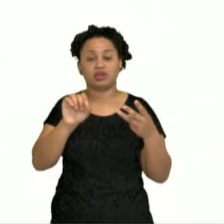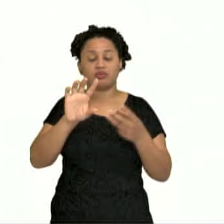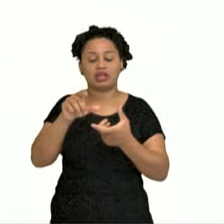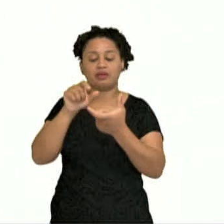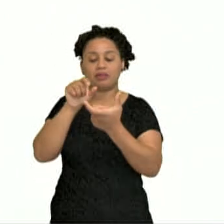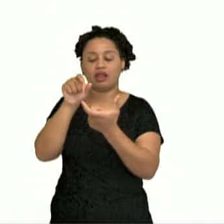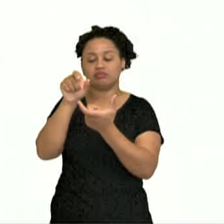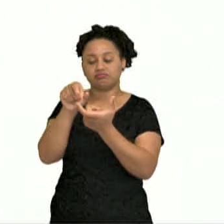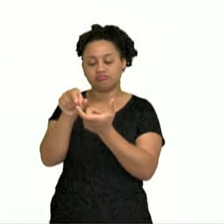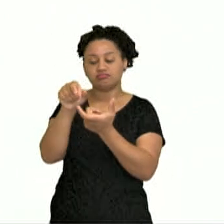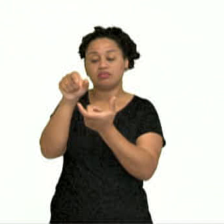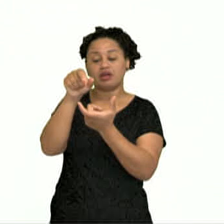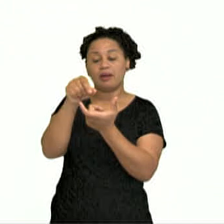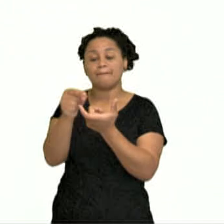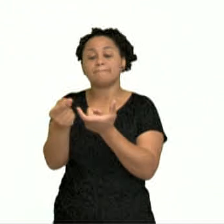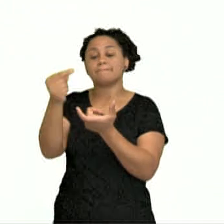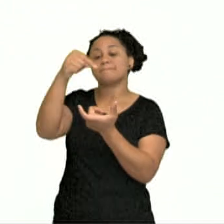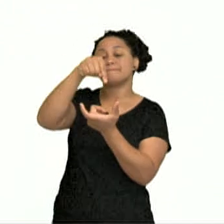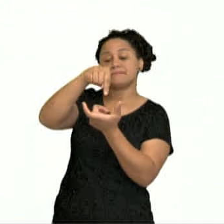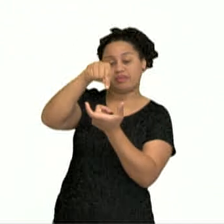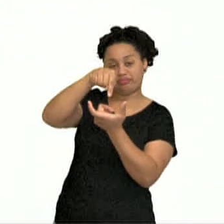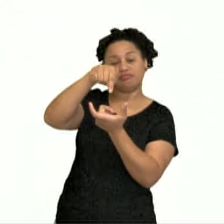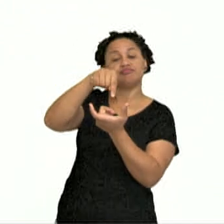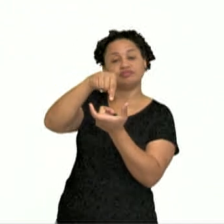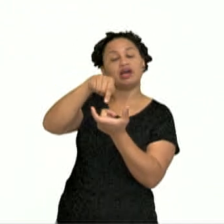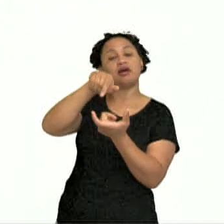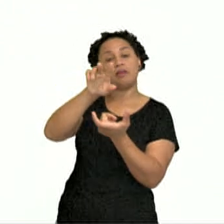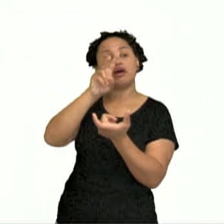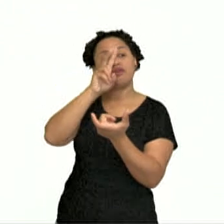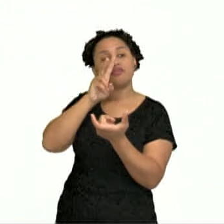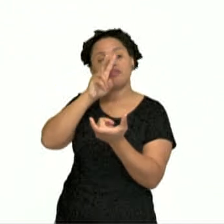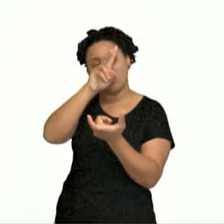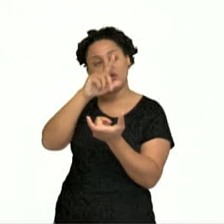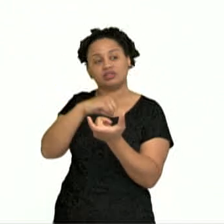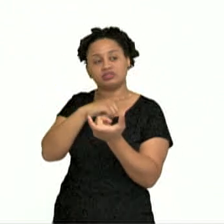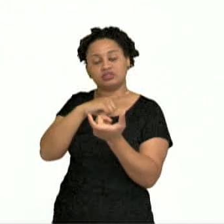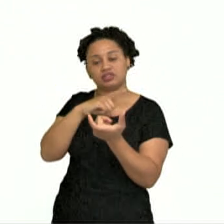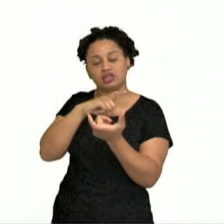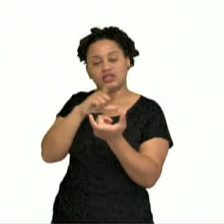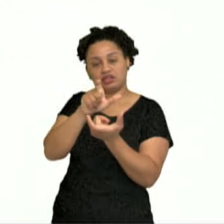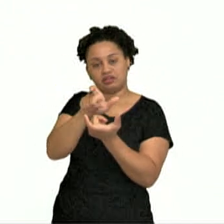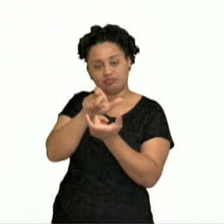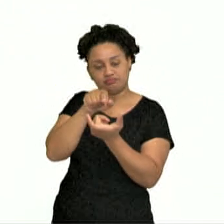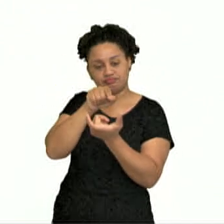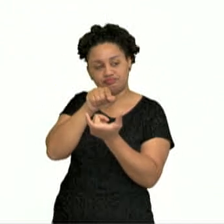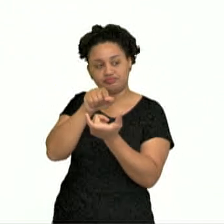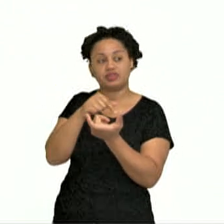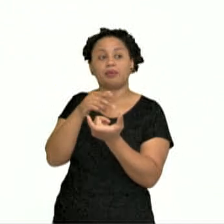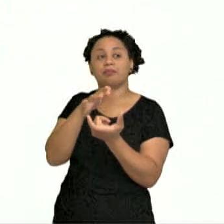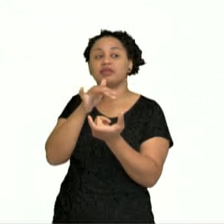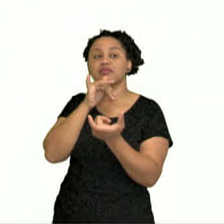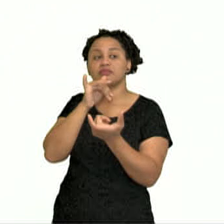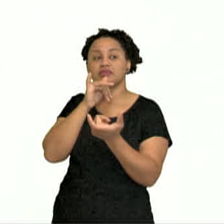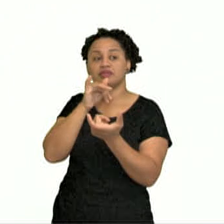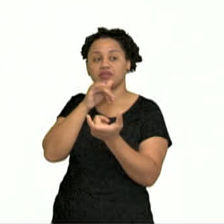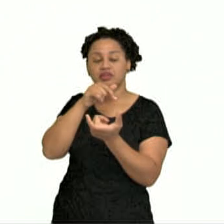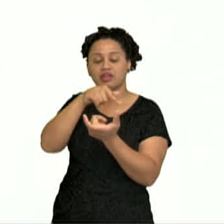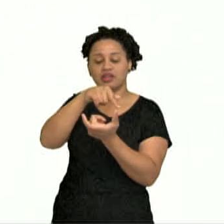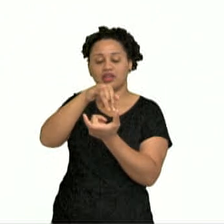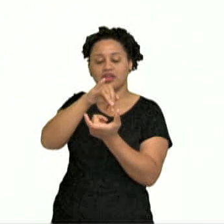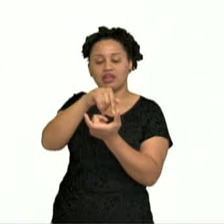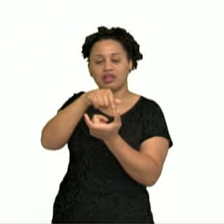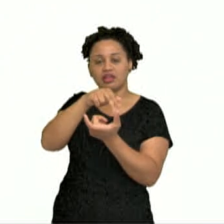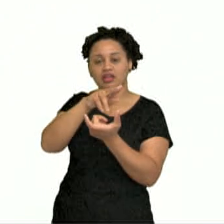antepenúltima sílaba tônica, né, que é a sílaba mais forte dentro de uma palavra. Olha o exemplo,